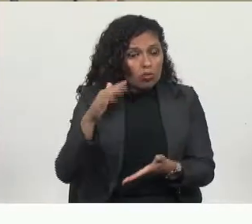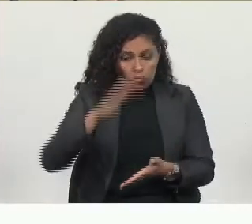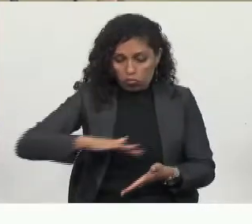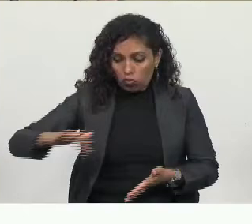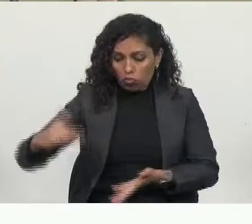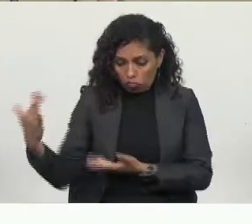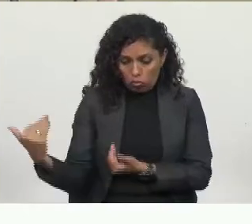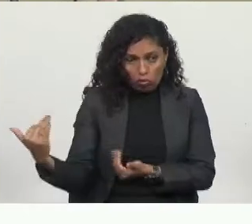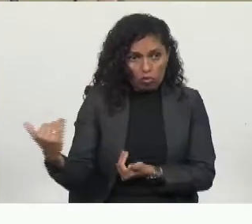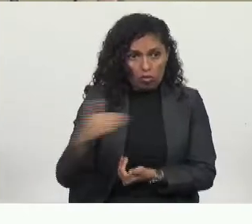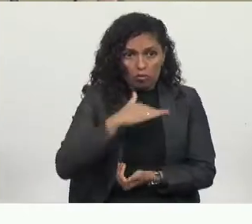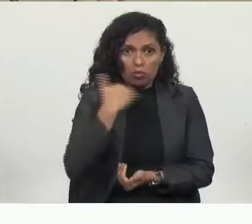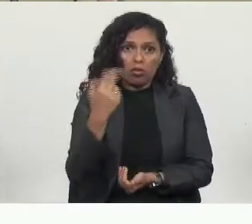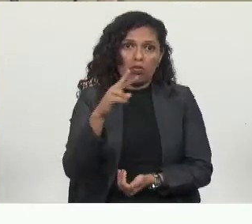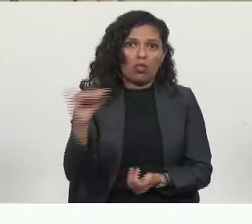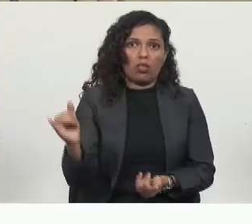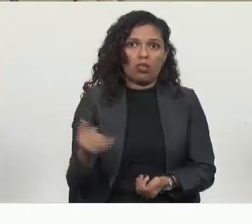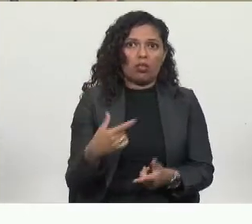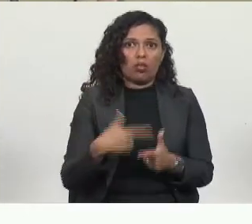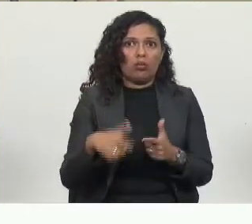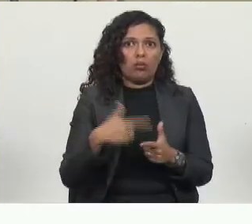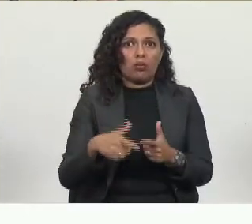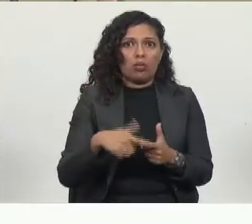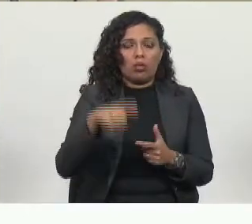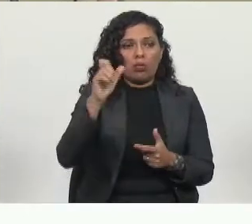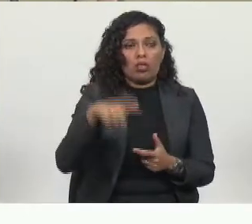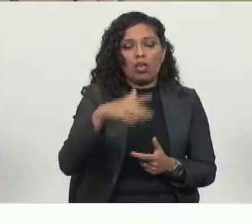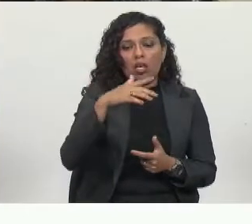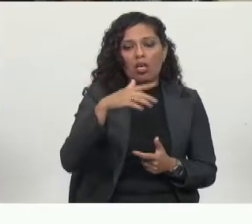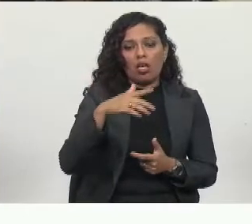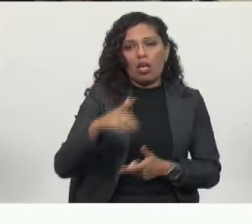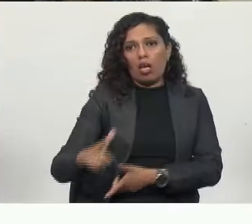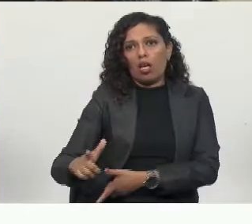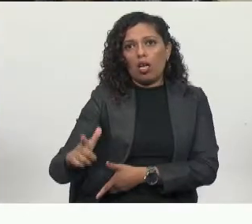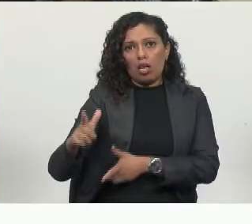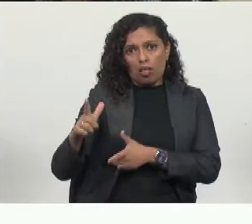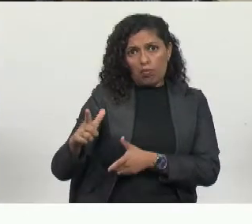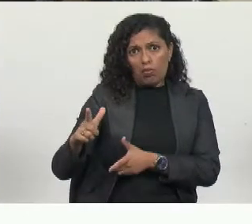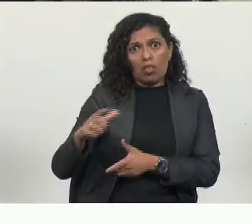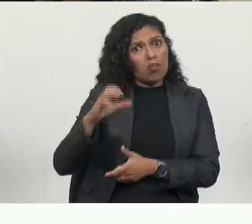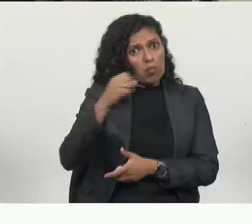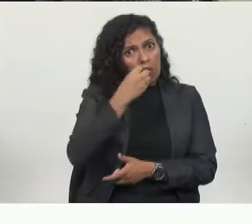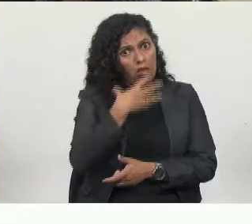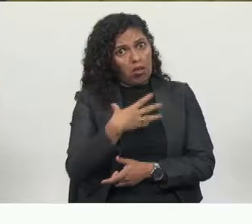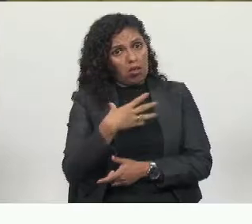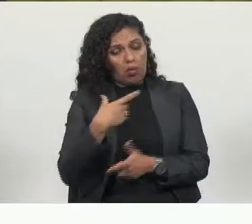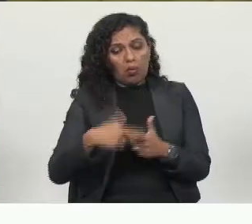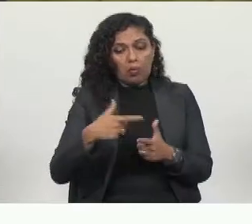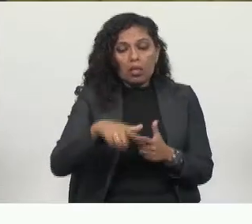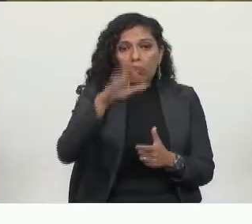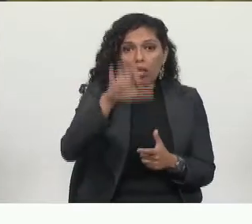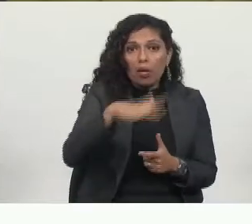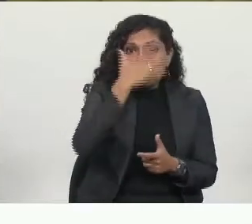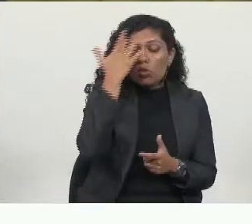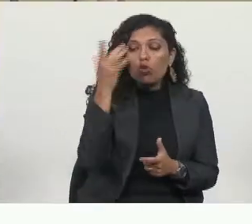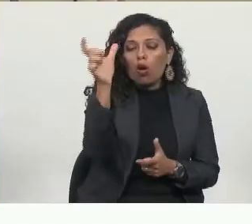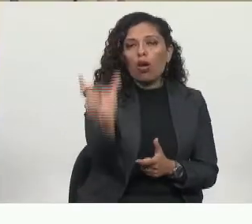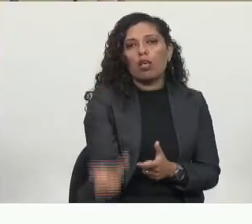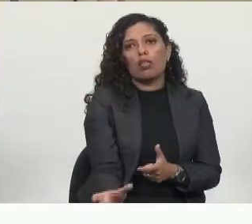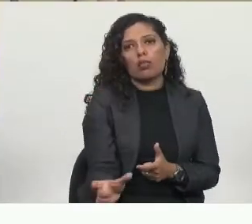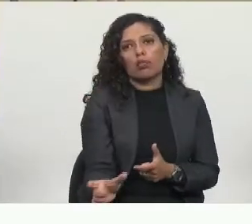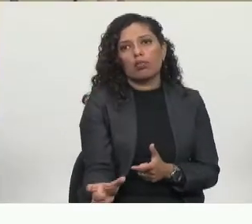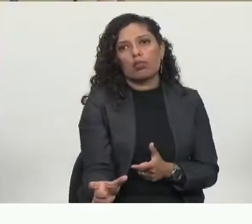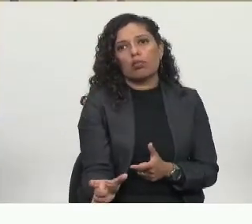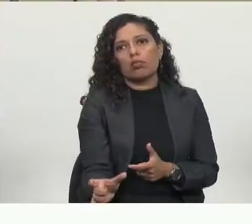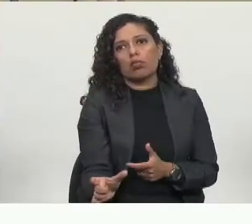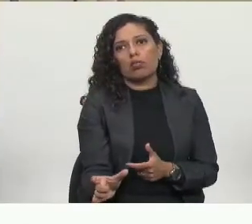O problema é quem segura a arma. Pô. O problema é esse. Toda arma é boa, ruim é quem aporta. Quem aporta. A arma não atira e aí sozinho. Vai ter todo um